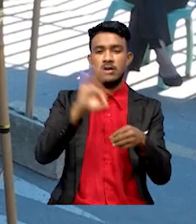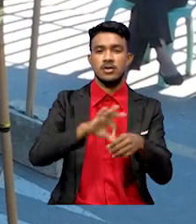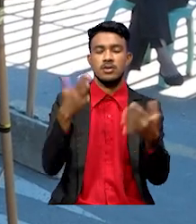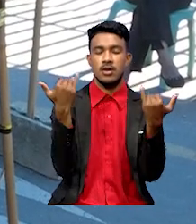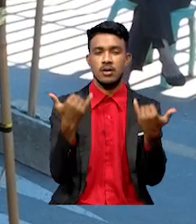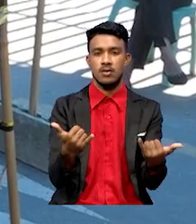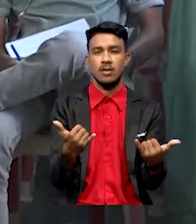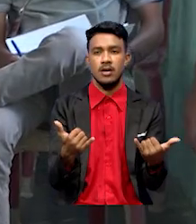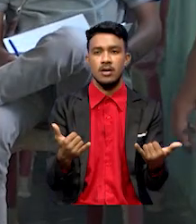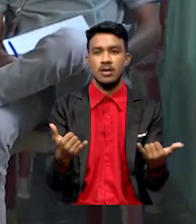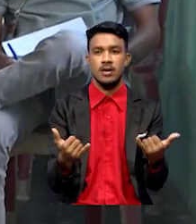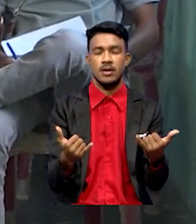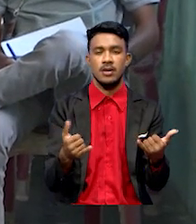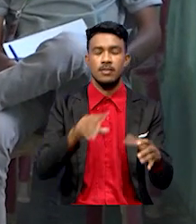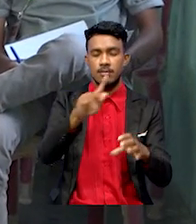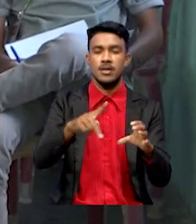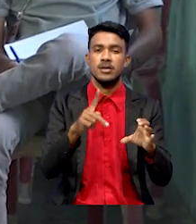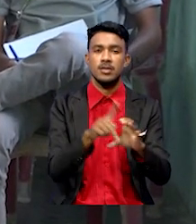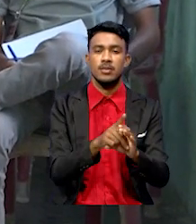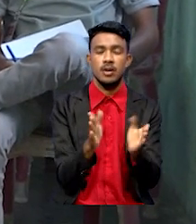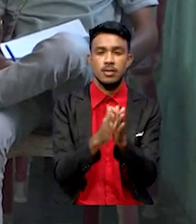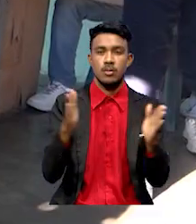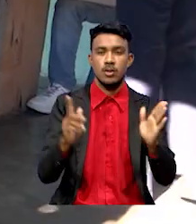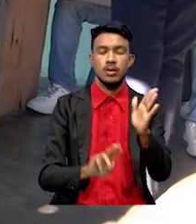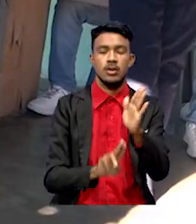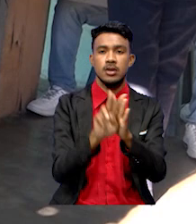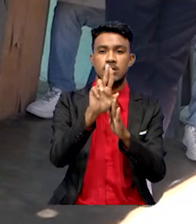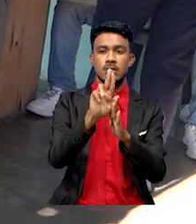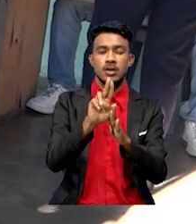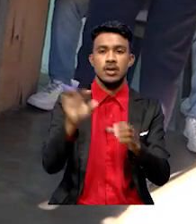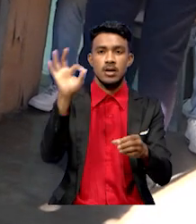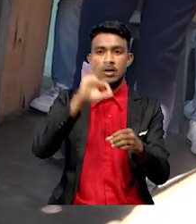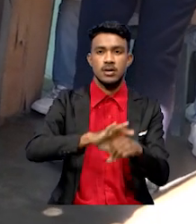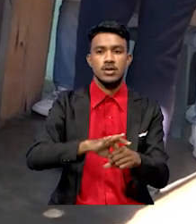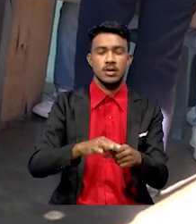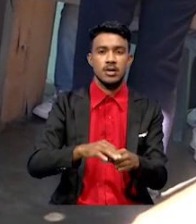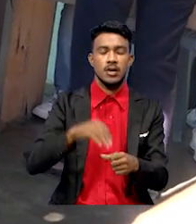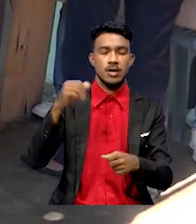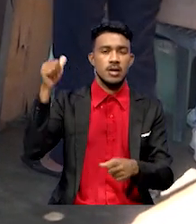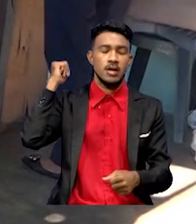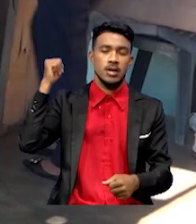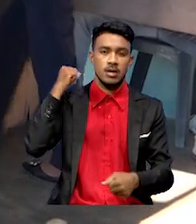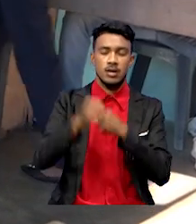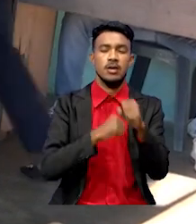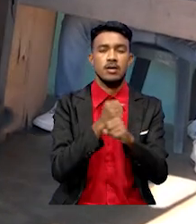né? Nine taxa de participação, né? Botli, asli, compara ho eleição anterior de 2016. Por volta